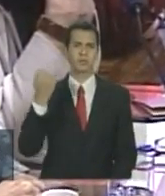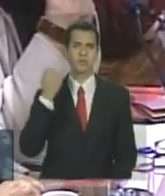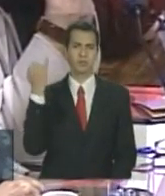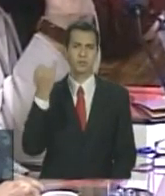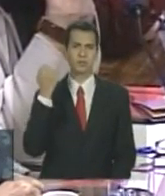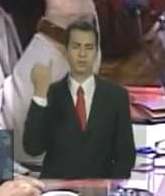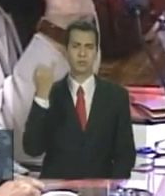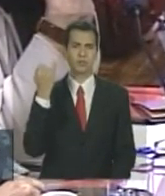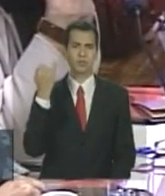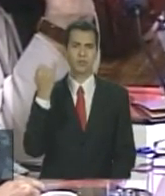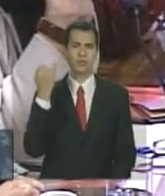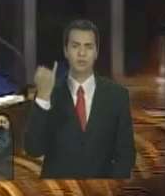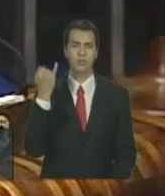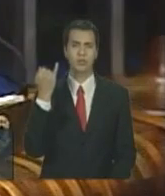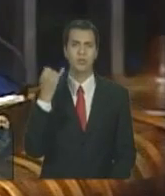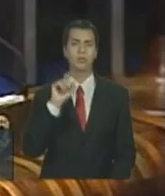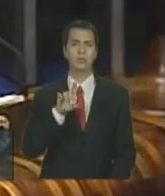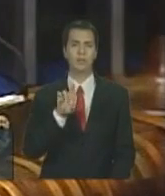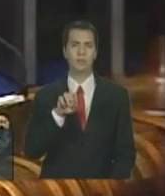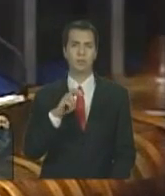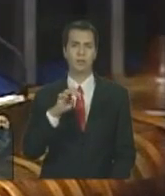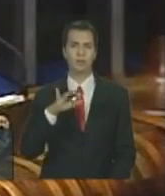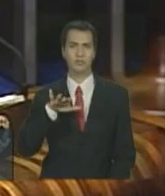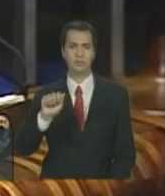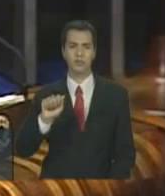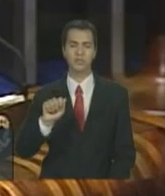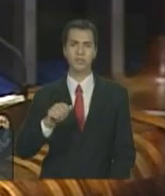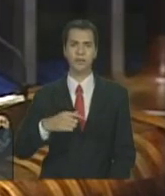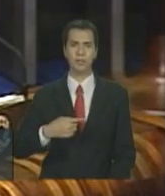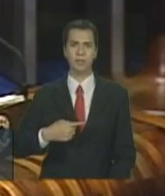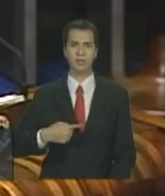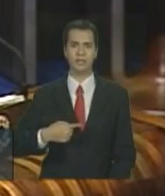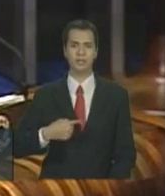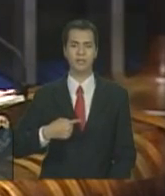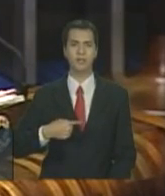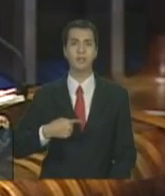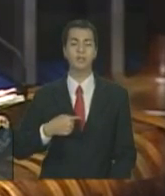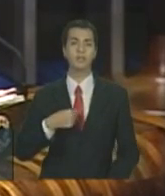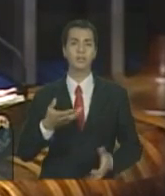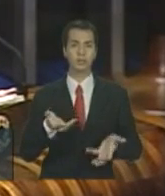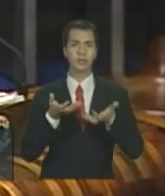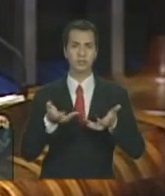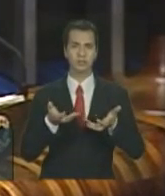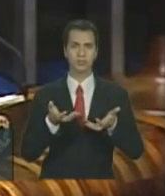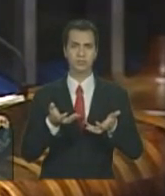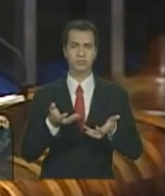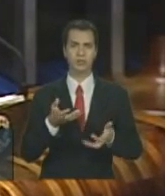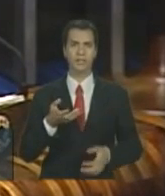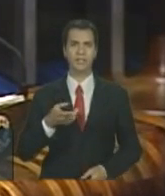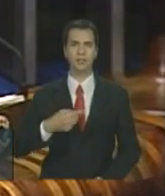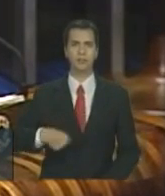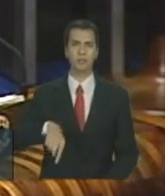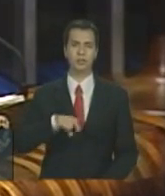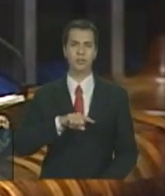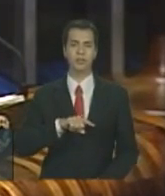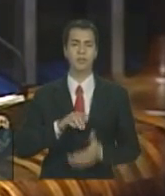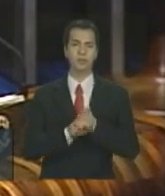da democracia. Queria cumprimentar também a nossa deputada Rose de